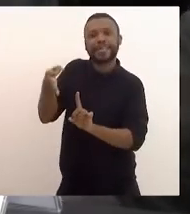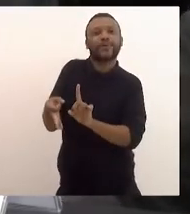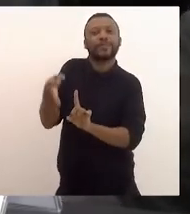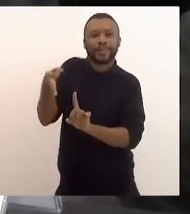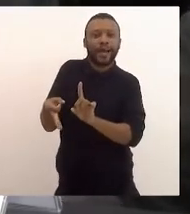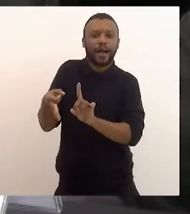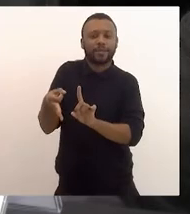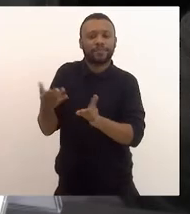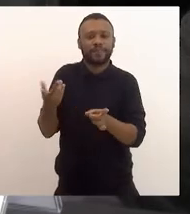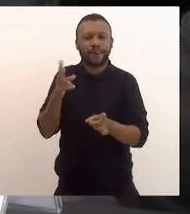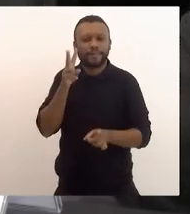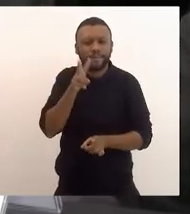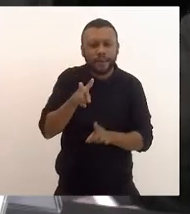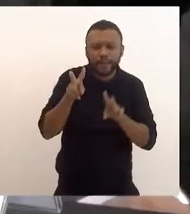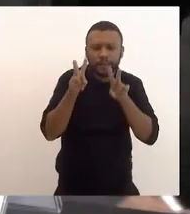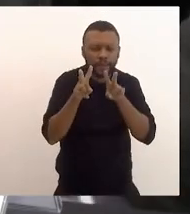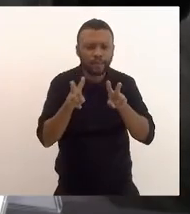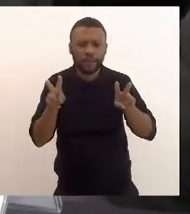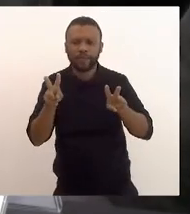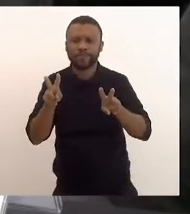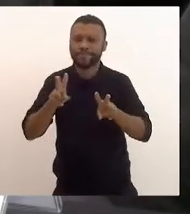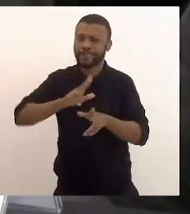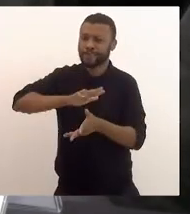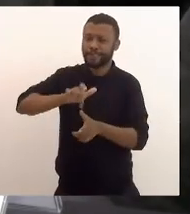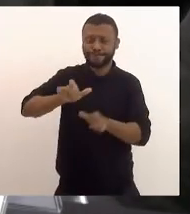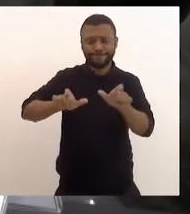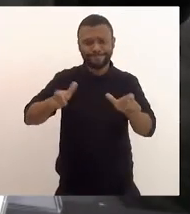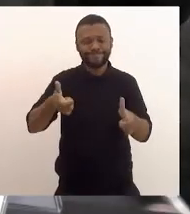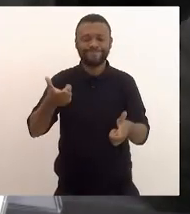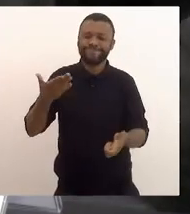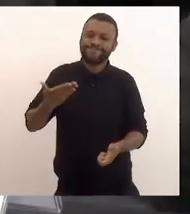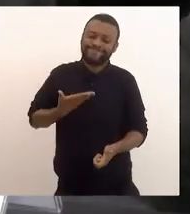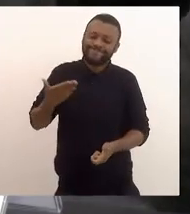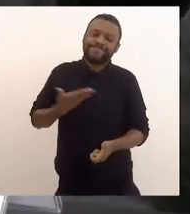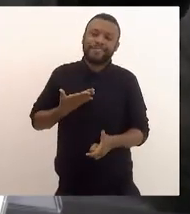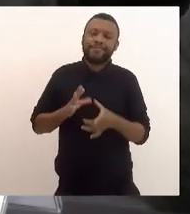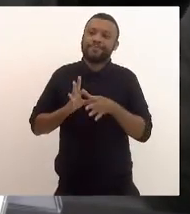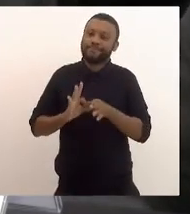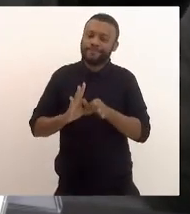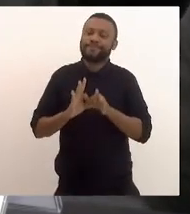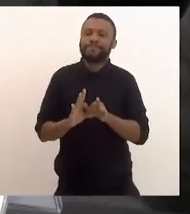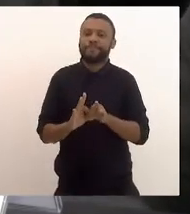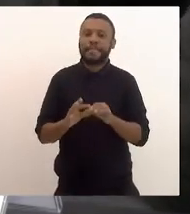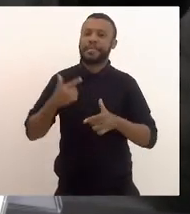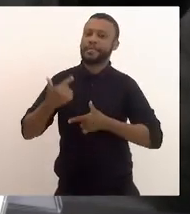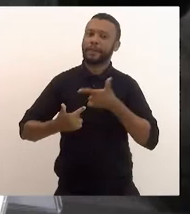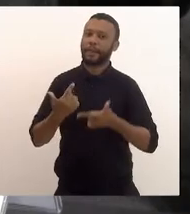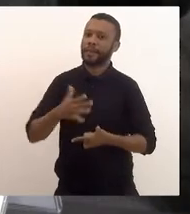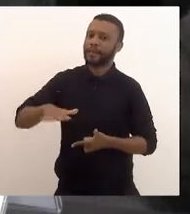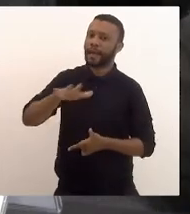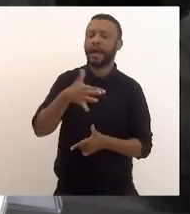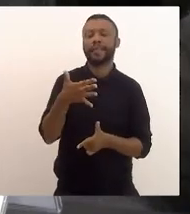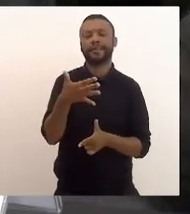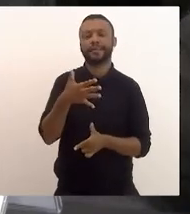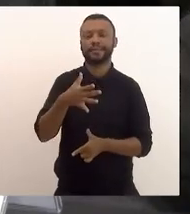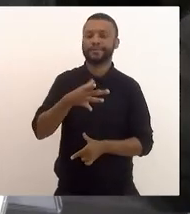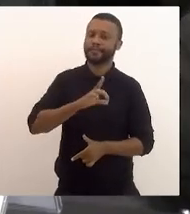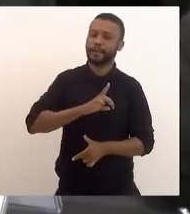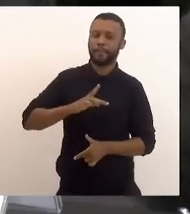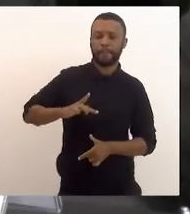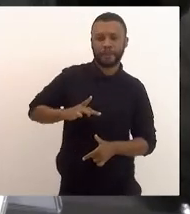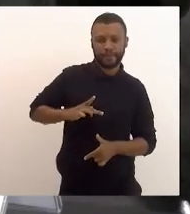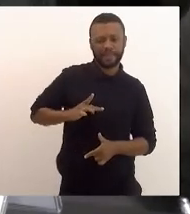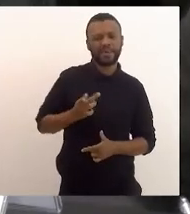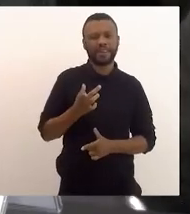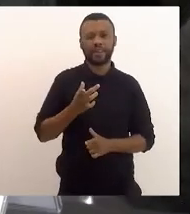também é muito e os rostos na queridos e também atuantes no campo da Defensoria Doutora Maria Júlia Doutor Fábio